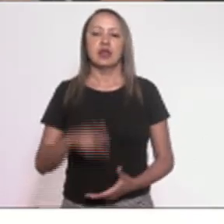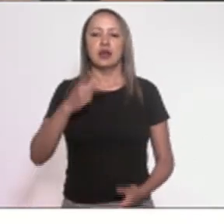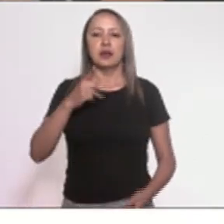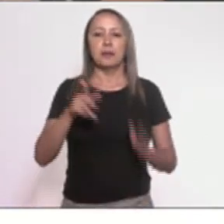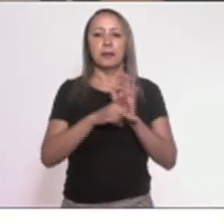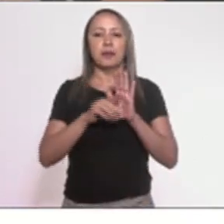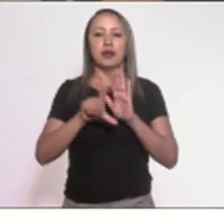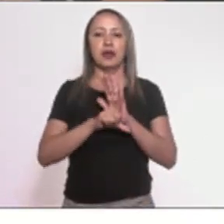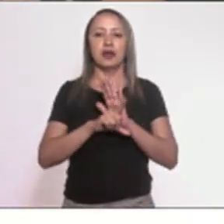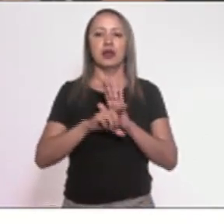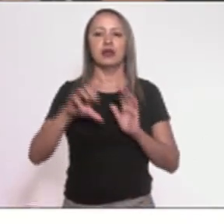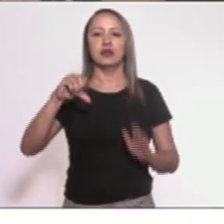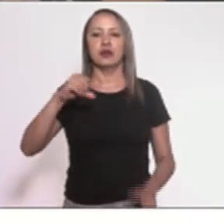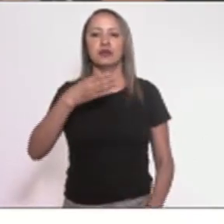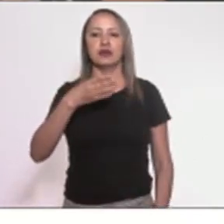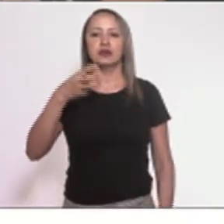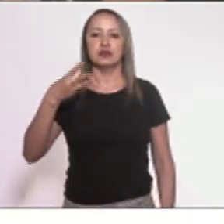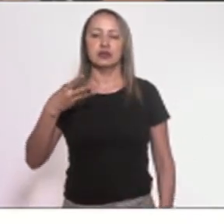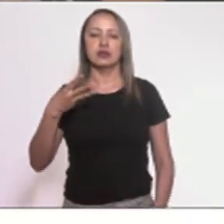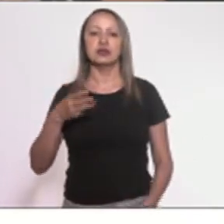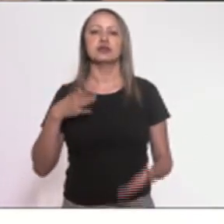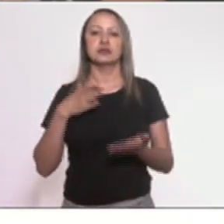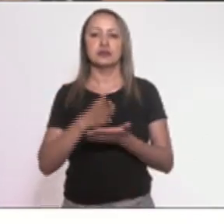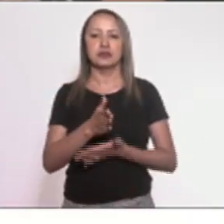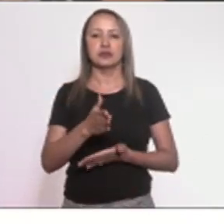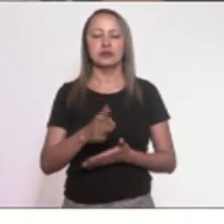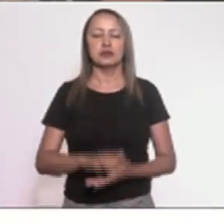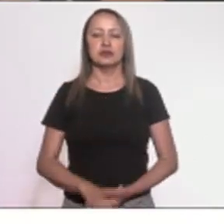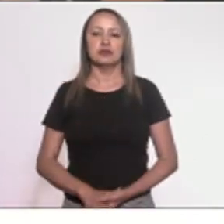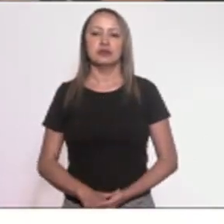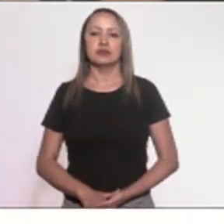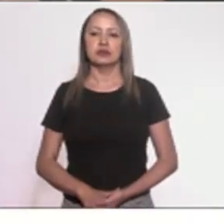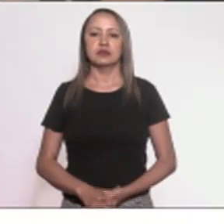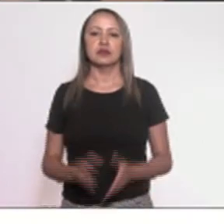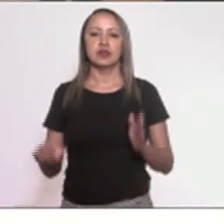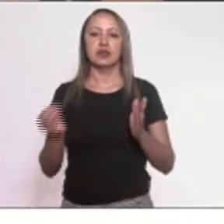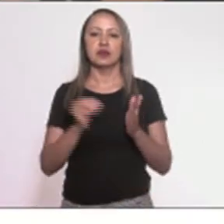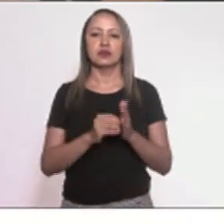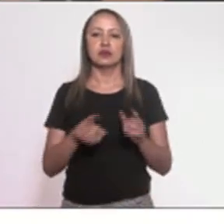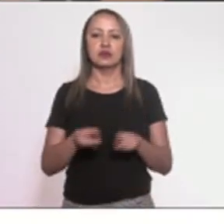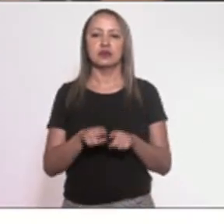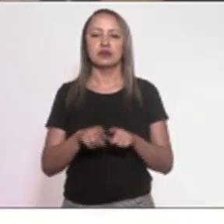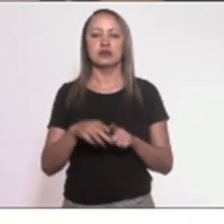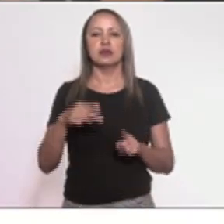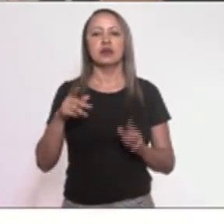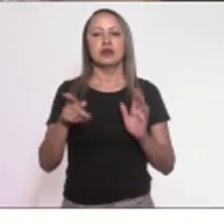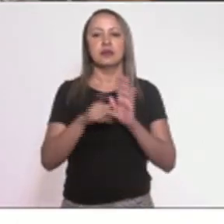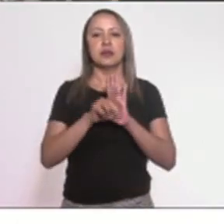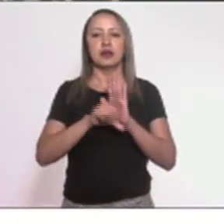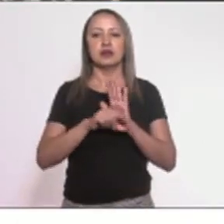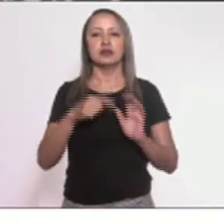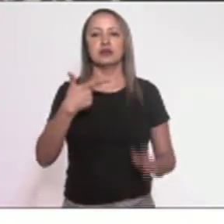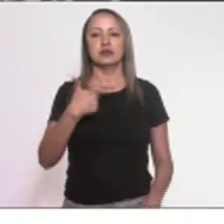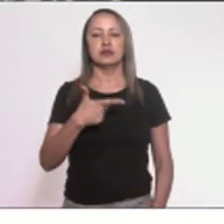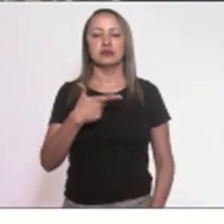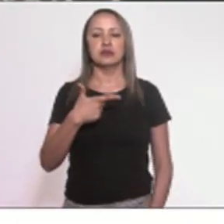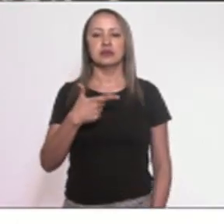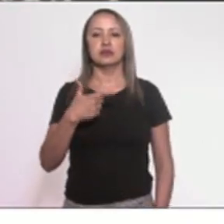943-2019, deputado Anderson Moraes. Senhores que aprovam, eles estão aprovados. Requer a inclusão na ordem do dia do PL